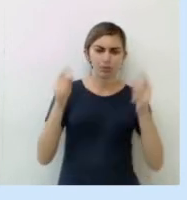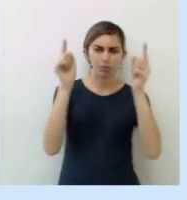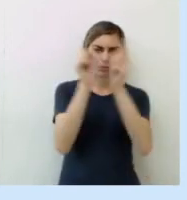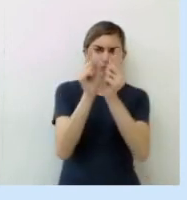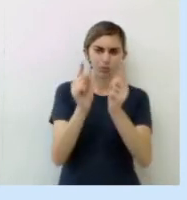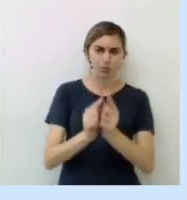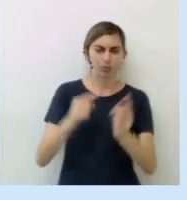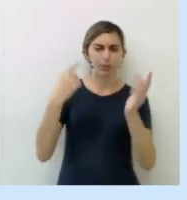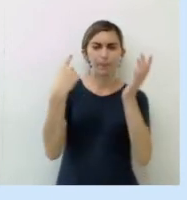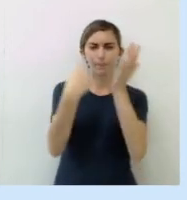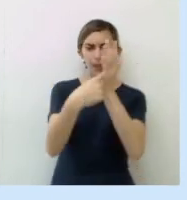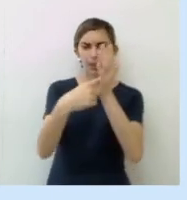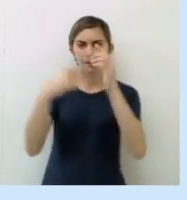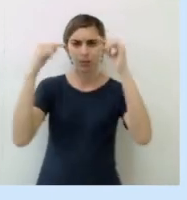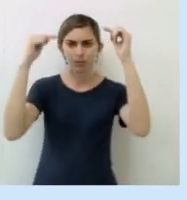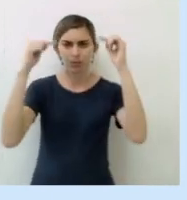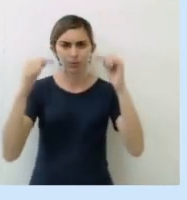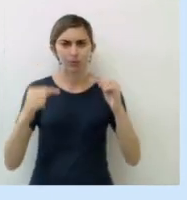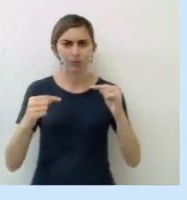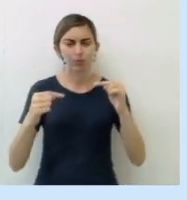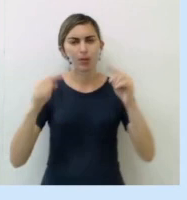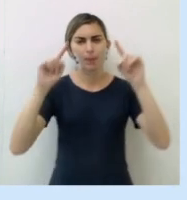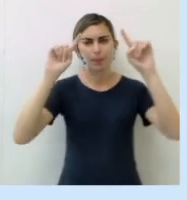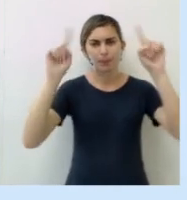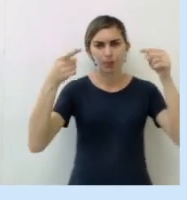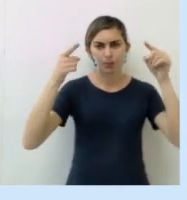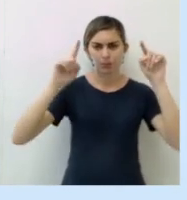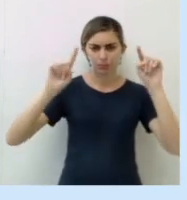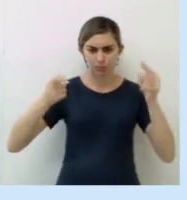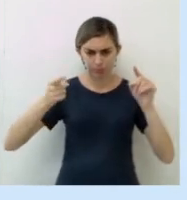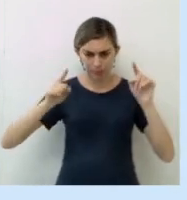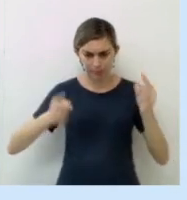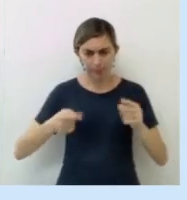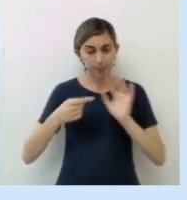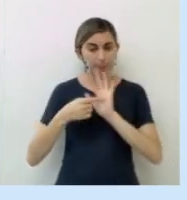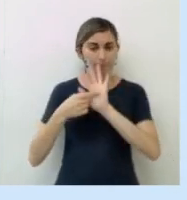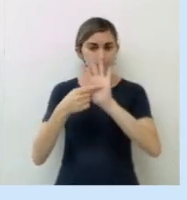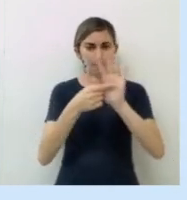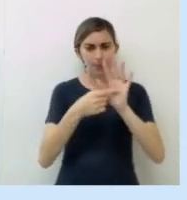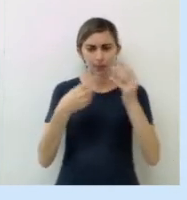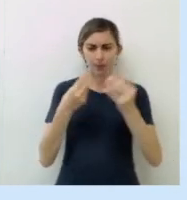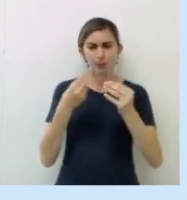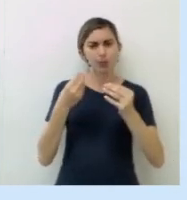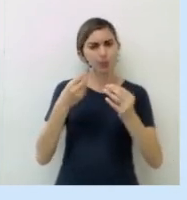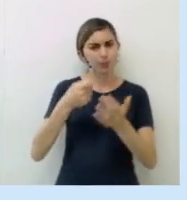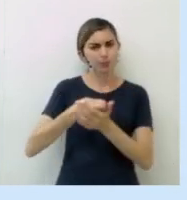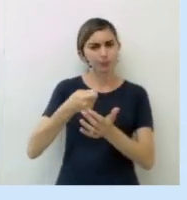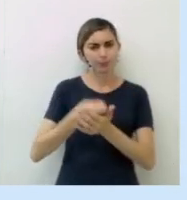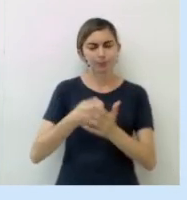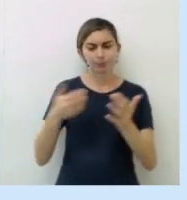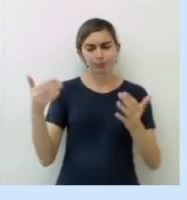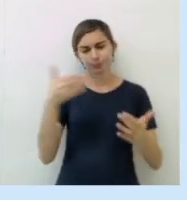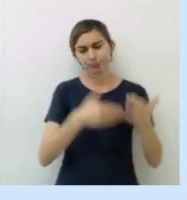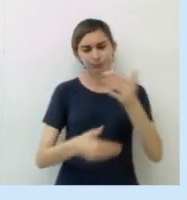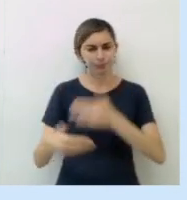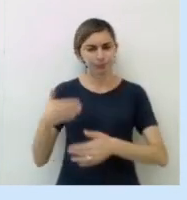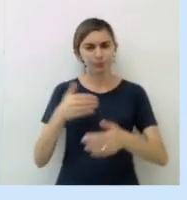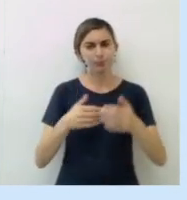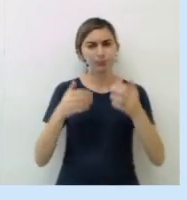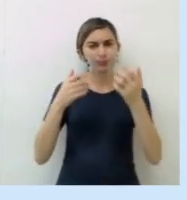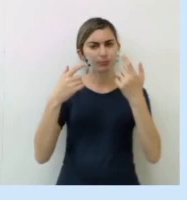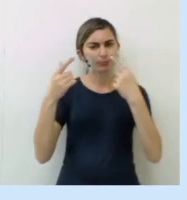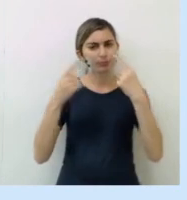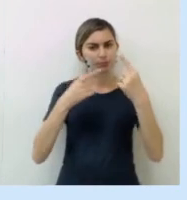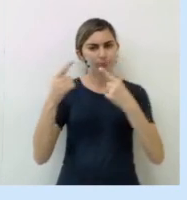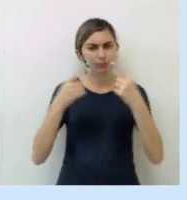texto, marcações, na verdade, entre parênteses, que elas mostram como deve participar, como deve